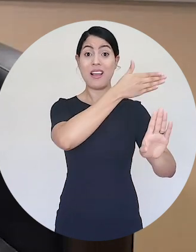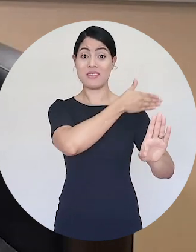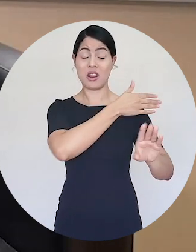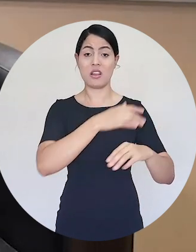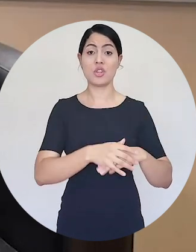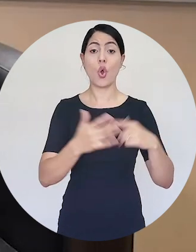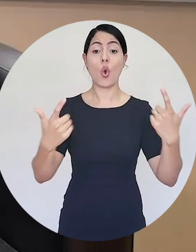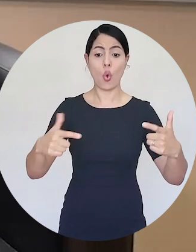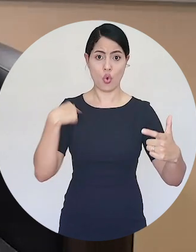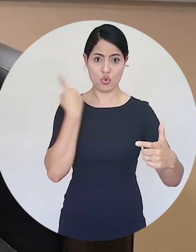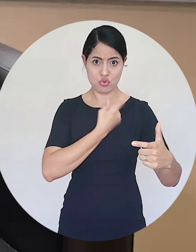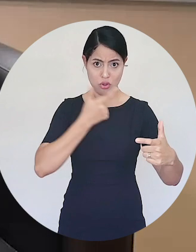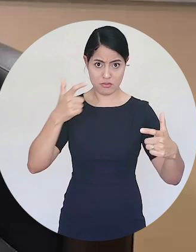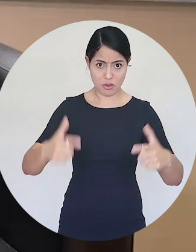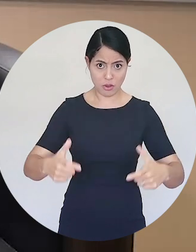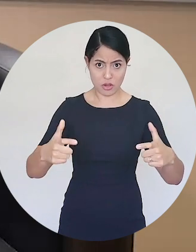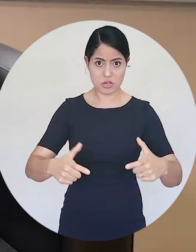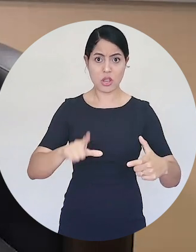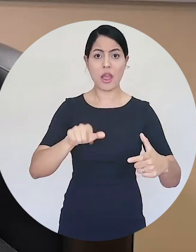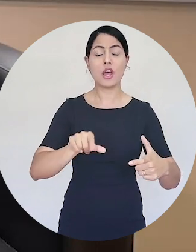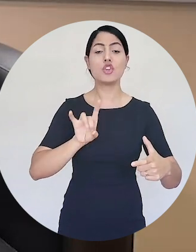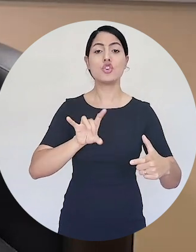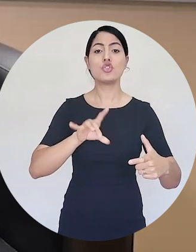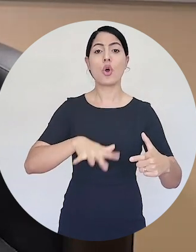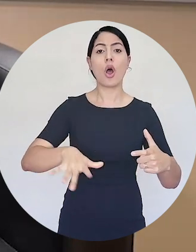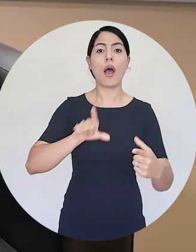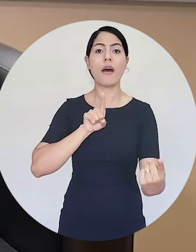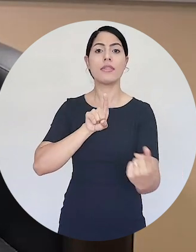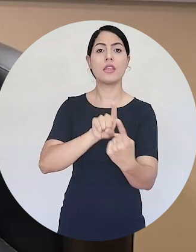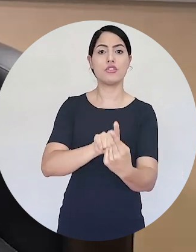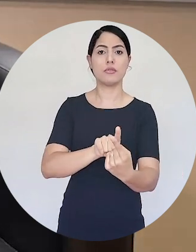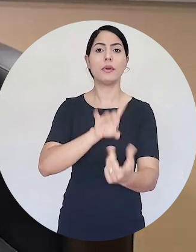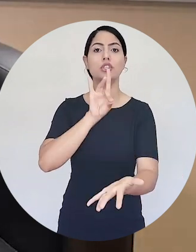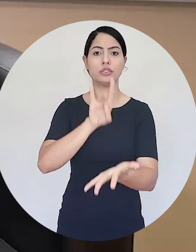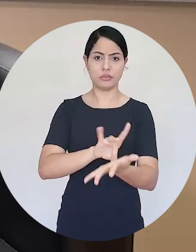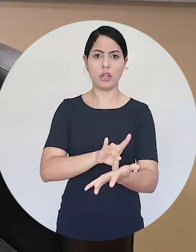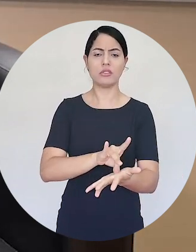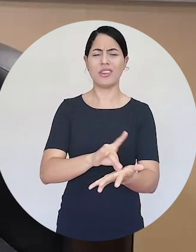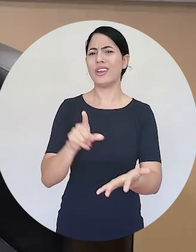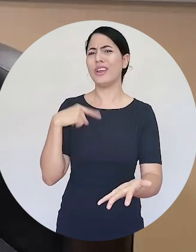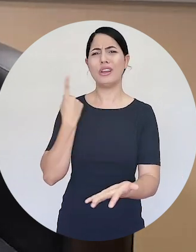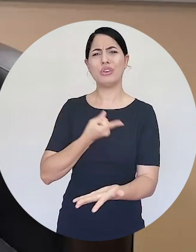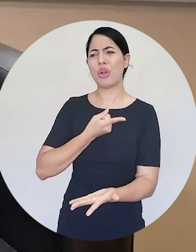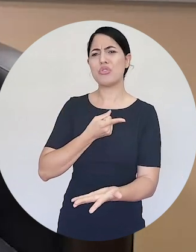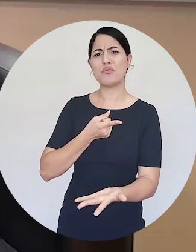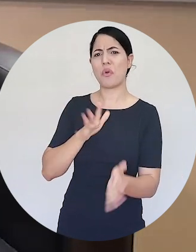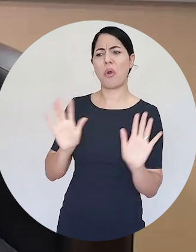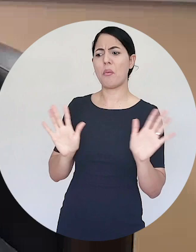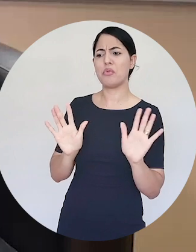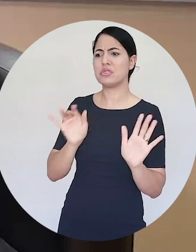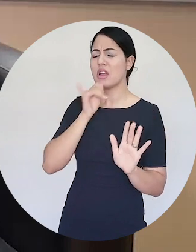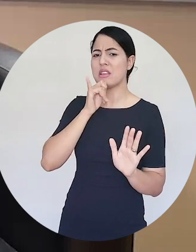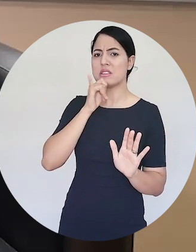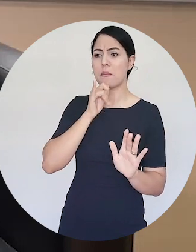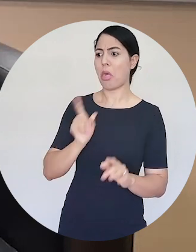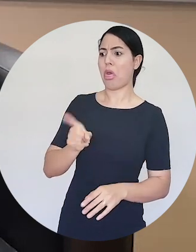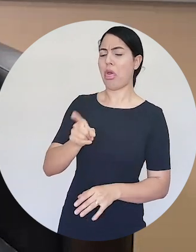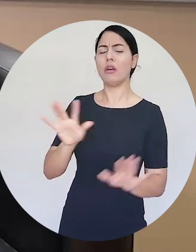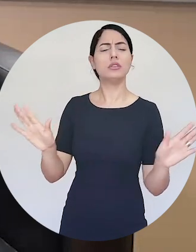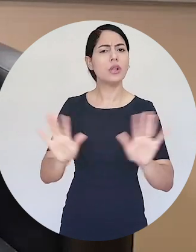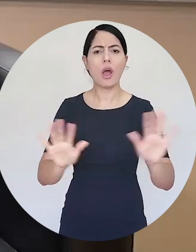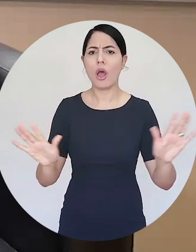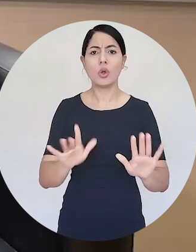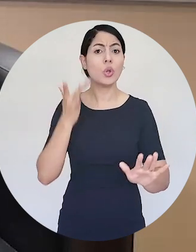registrado o flagrante. É só a recepção da central de flagrantes. Nós não fomos ali para tomar satisfação, inclusive porque nós não